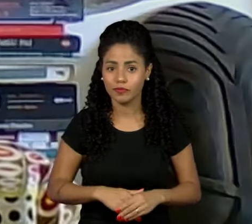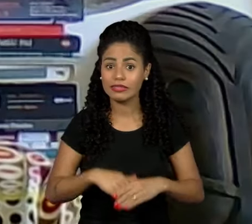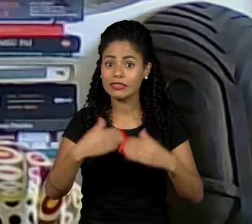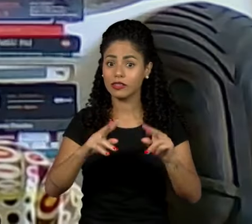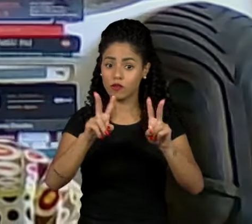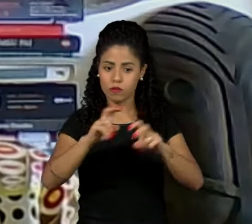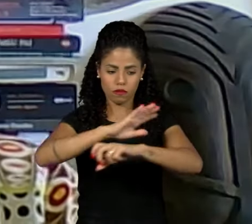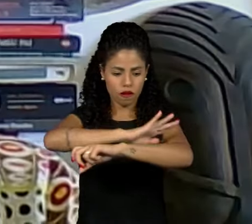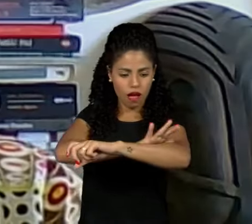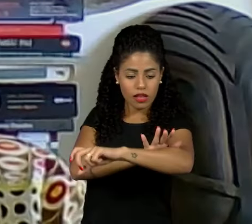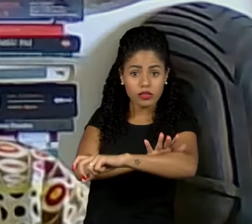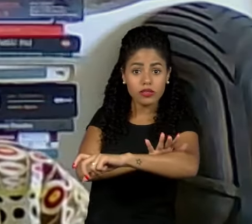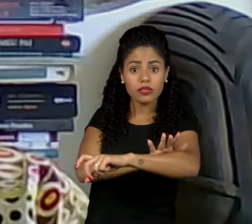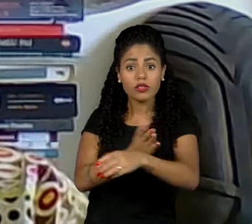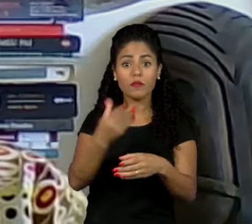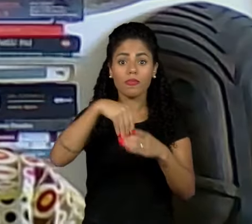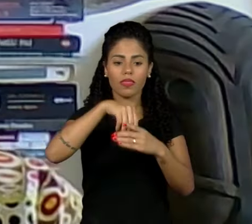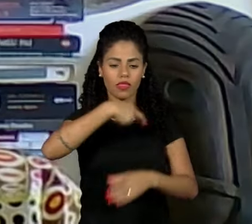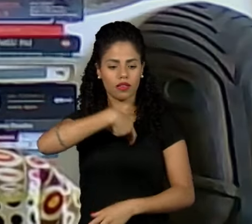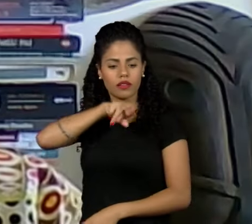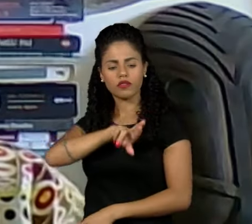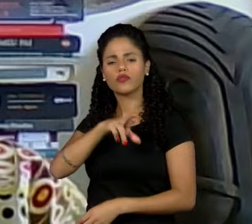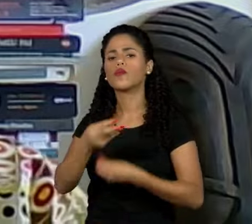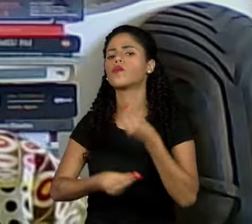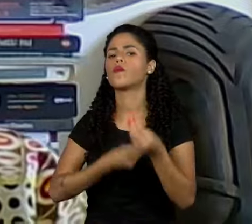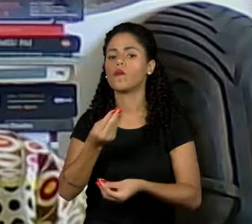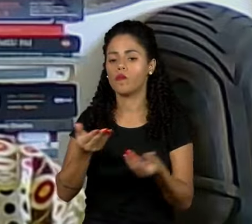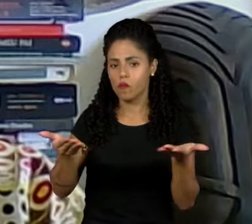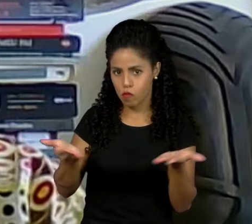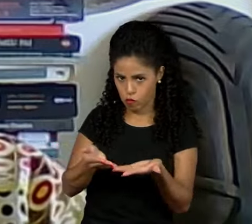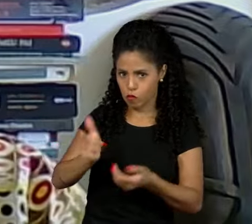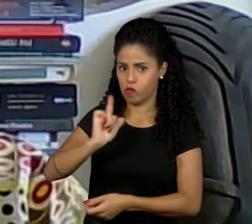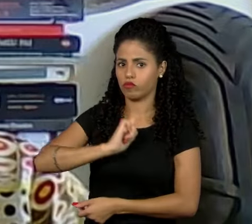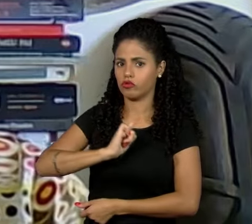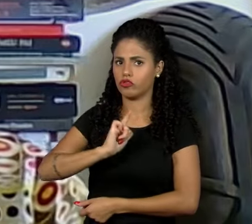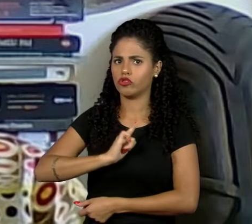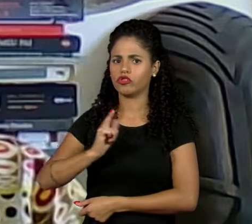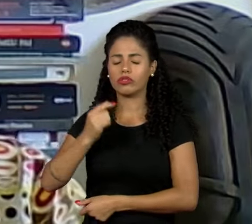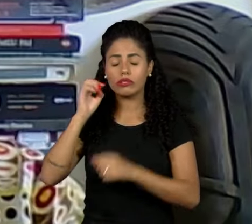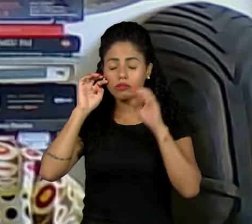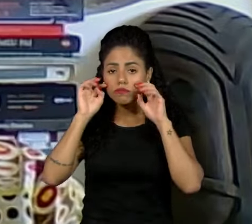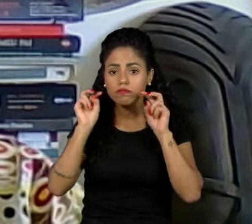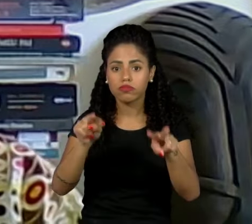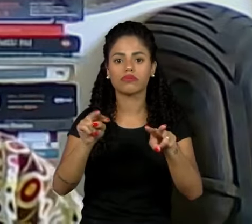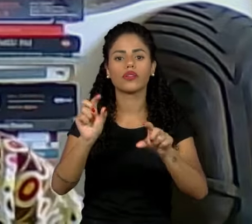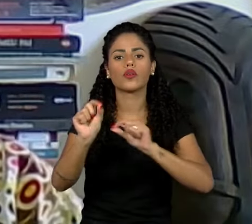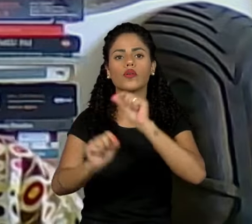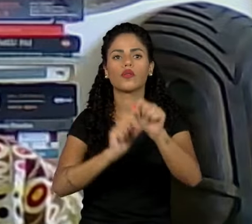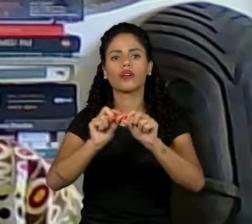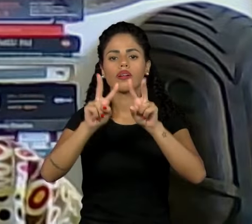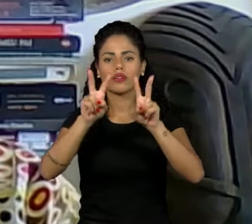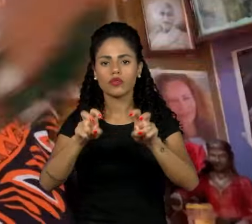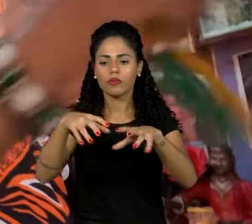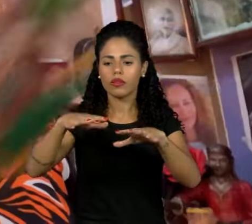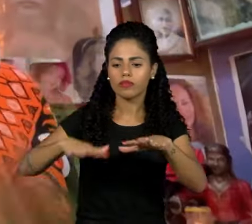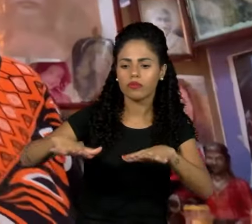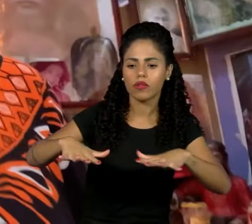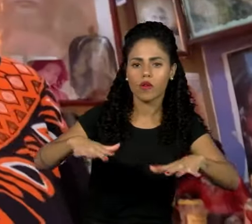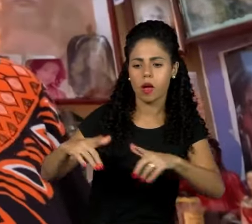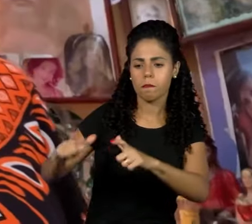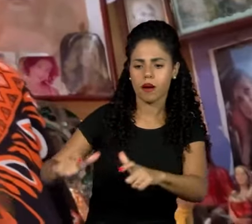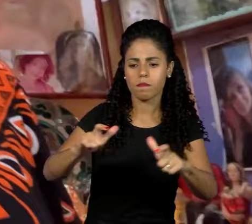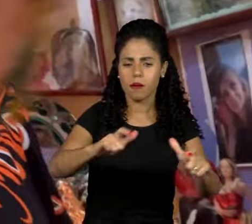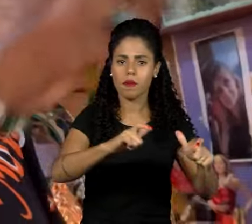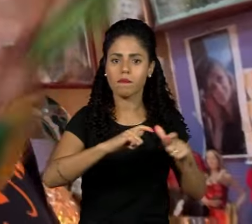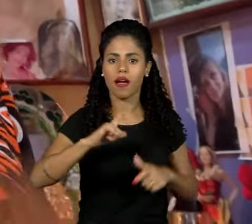racismo religioso está presente hoje de uma maneira muito efetiva, sobretudo nos espaços das